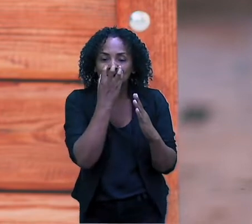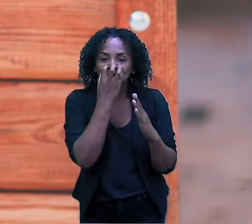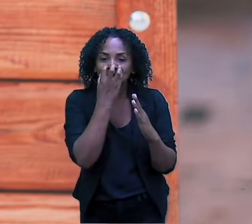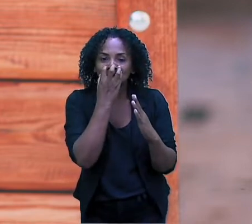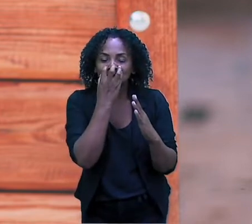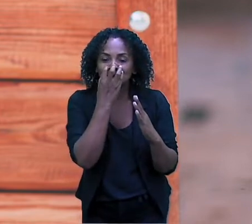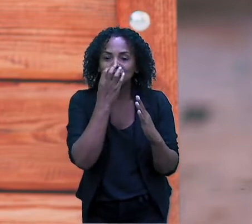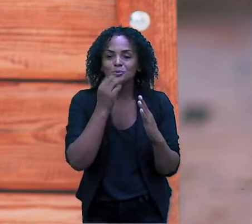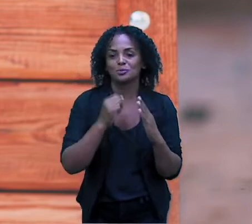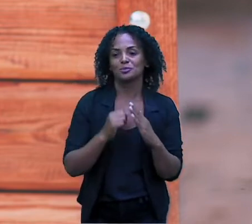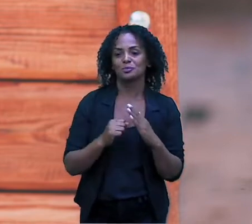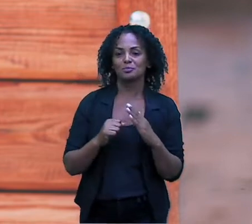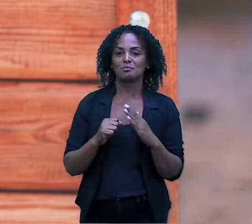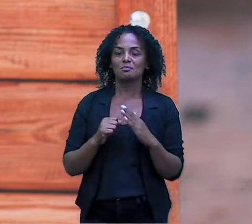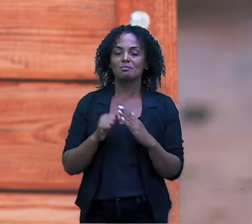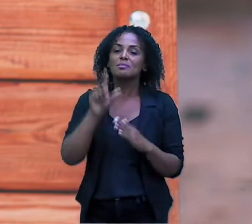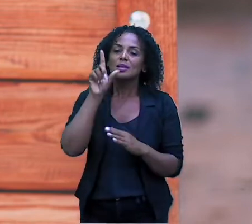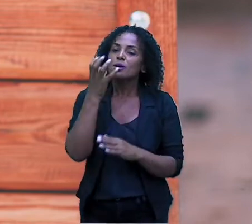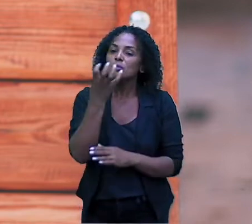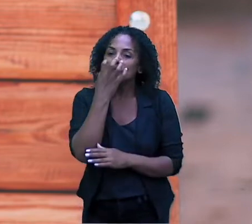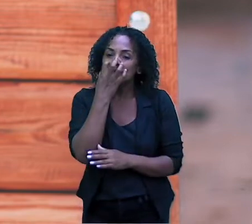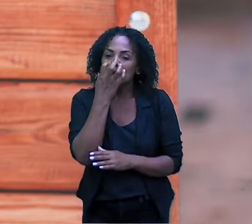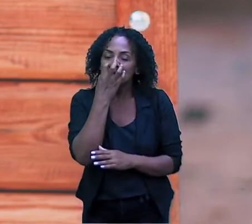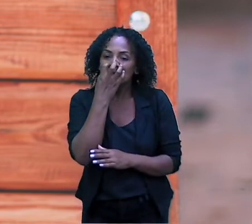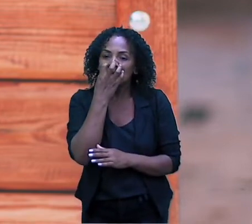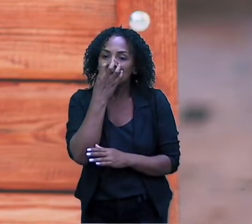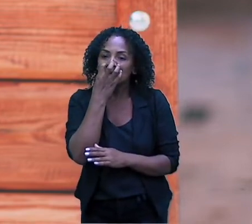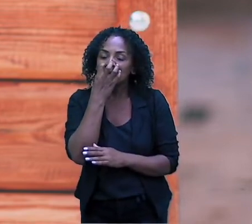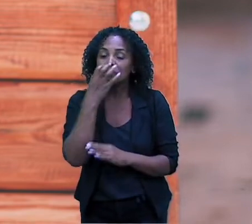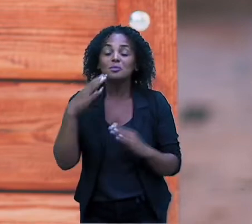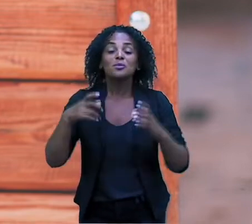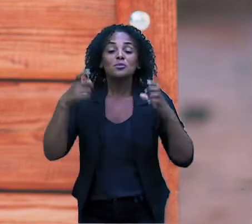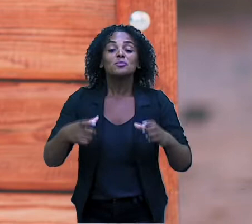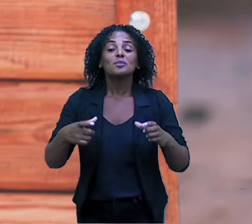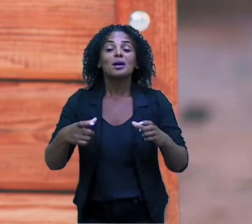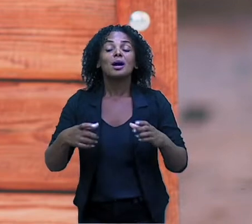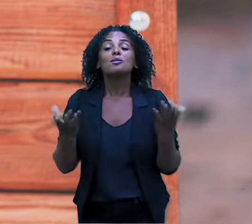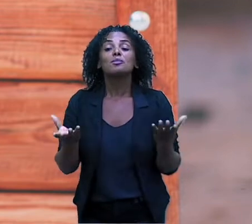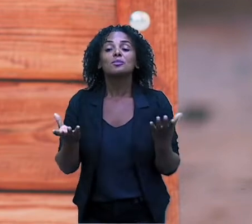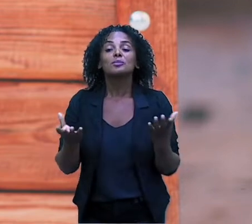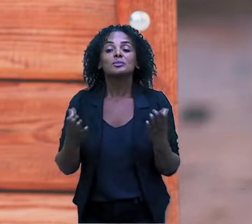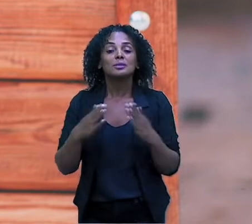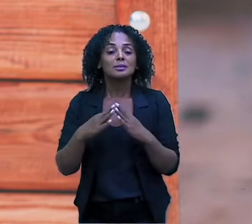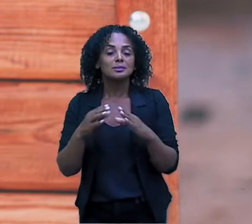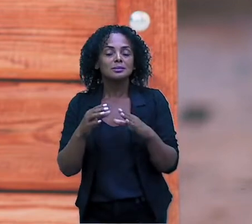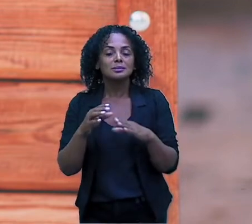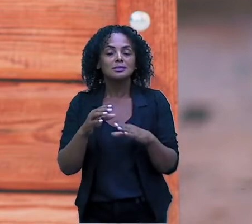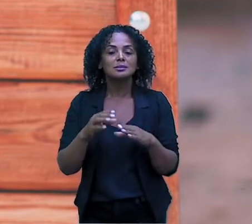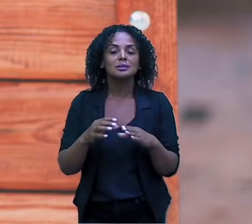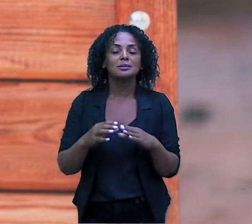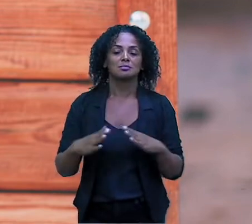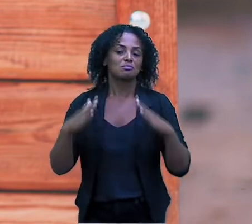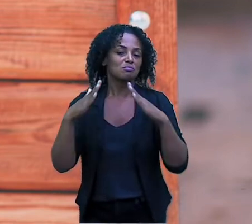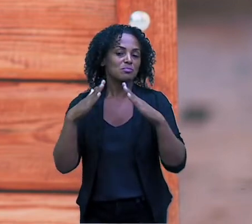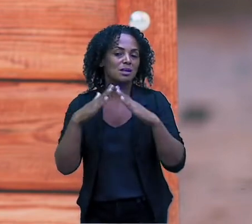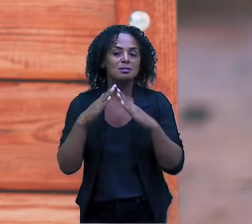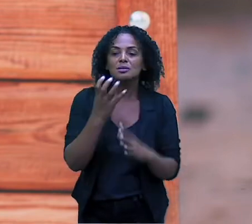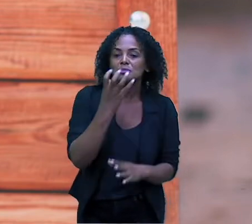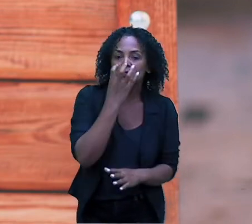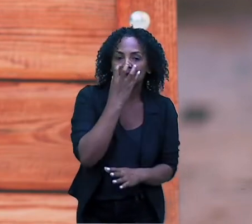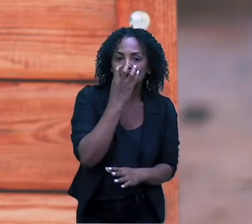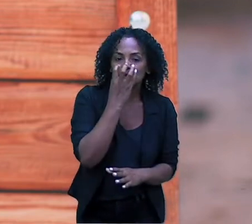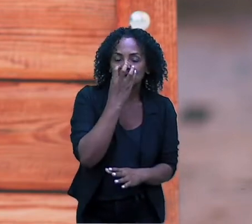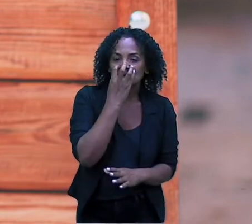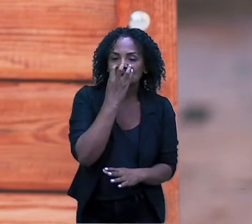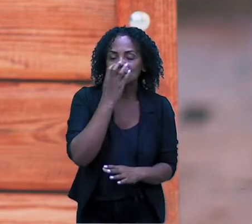né? Dog. Dog. Canil. Canil. Good job. Ó, as minhas estão